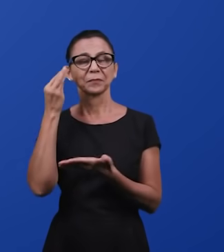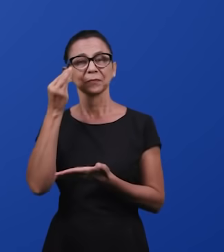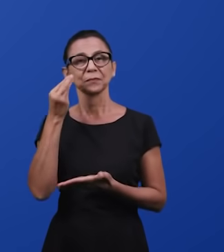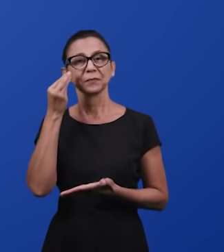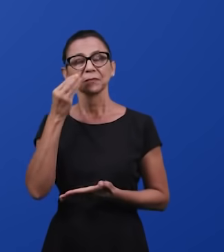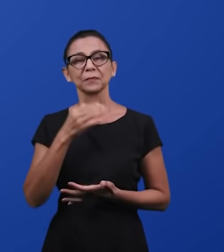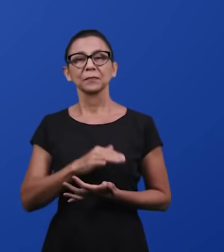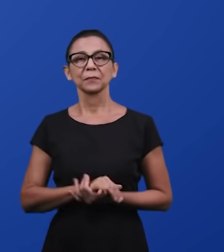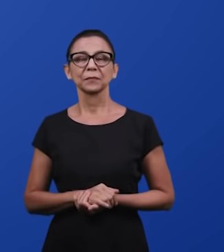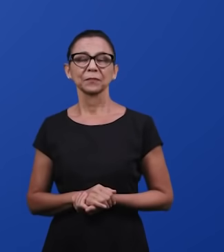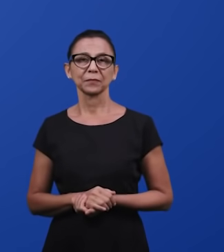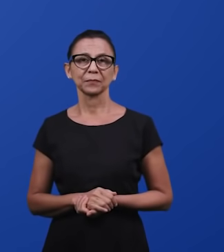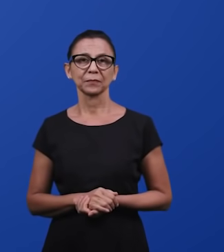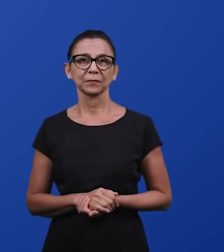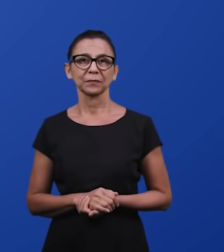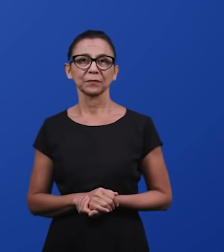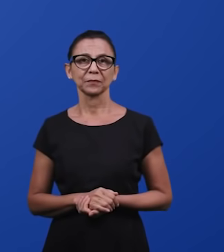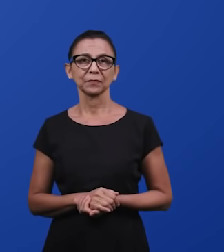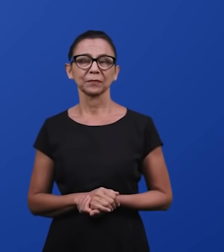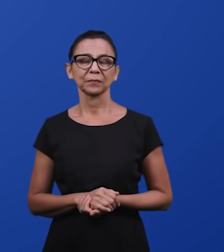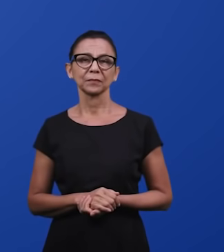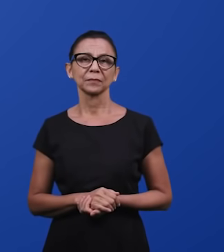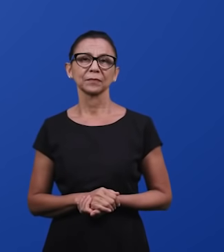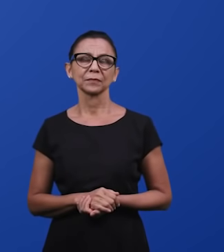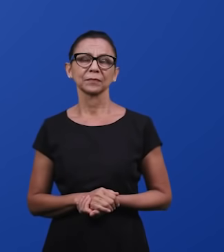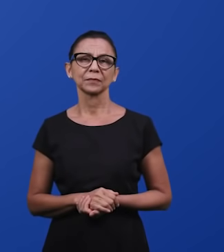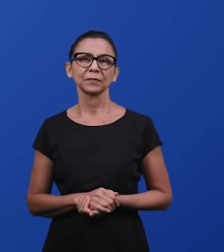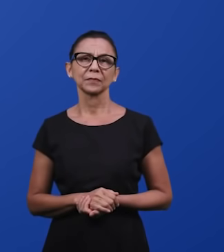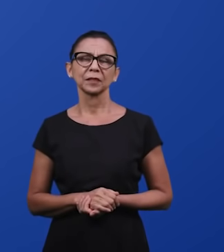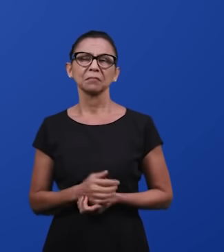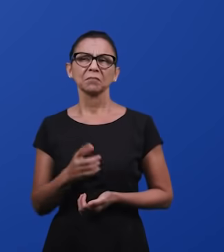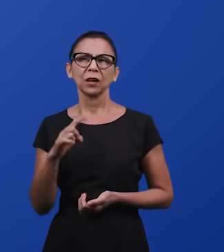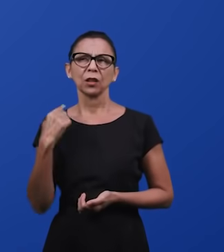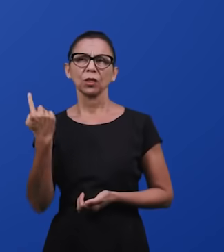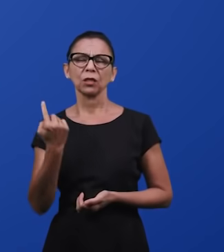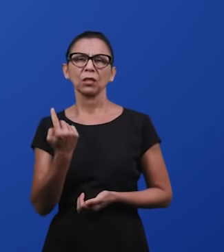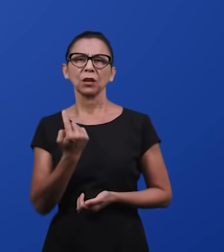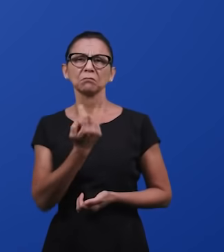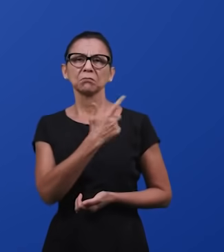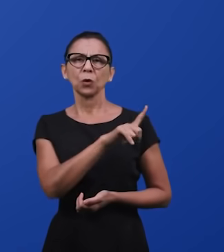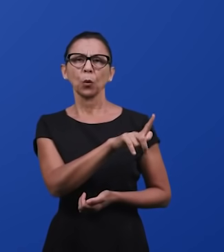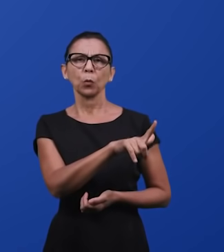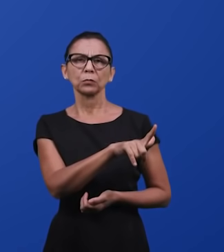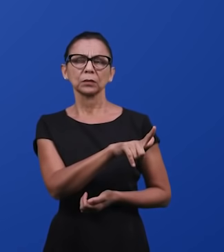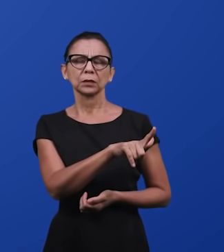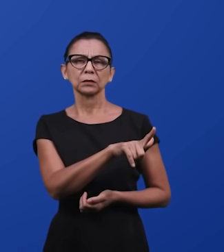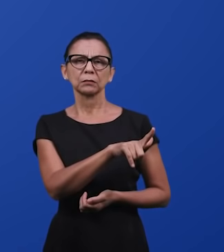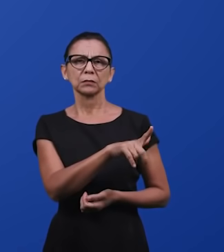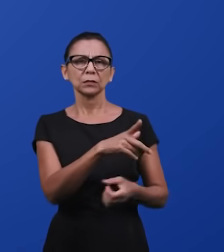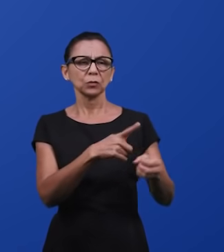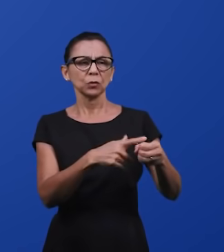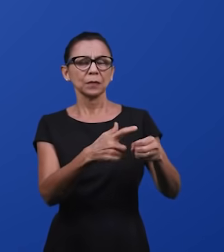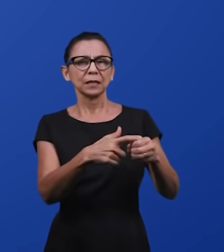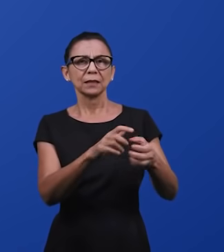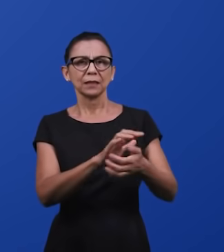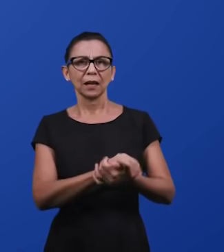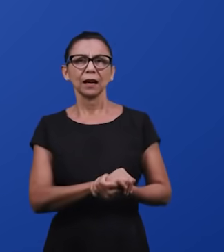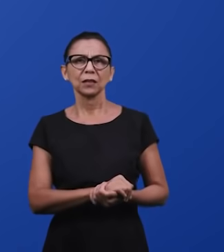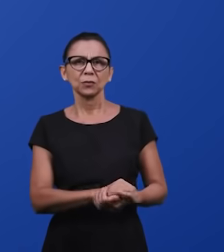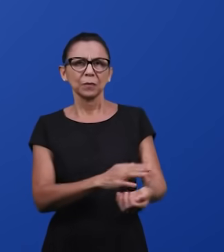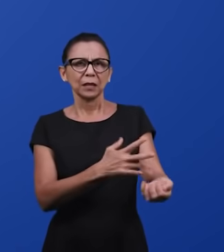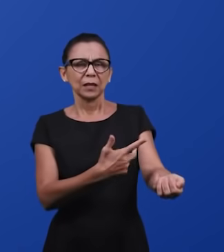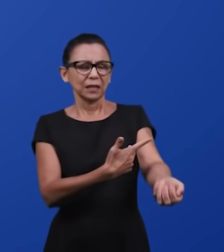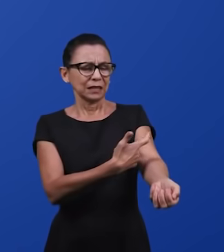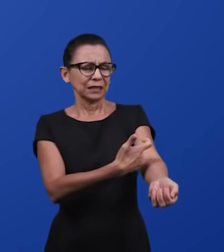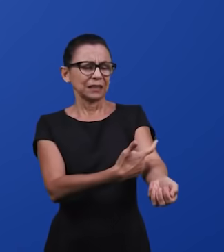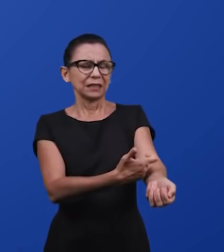uma experiência. Uma irmã, ela estava voltando de outra cidade. Ela tinha ido fazer um exame e esse exame trazia ali